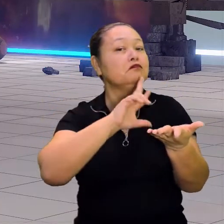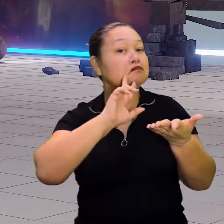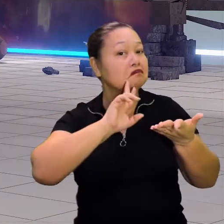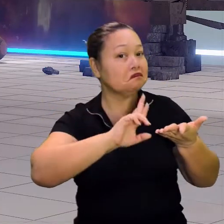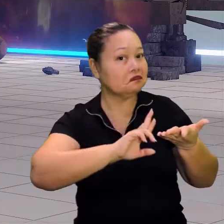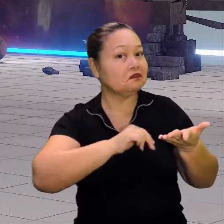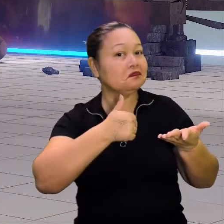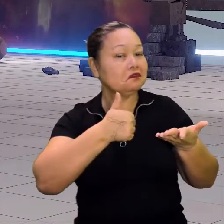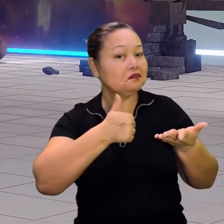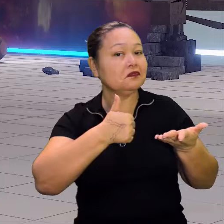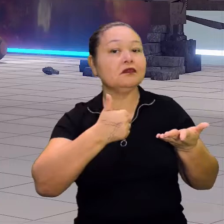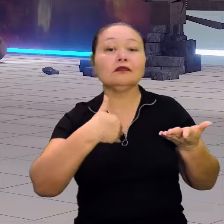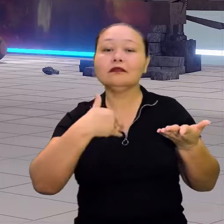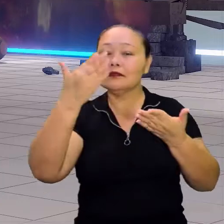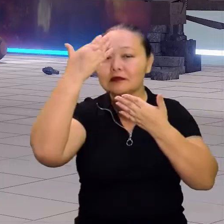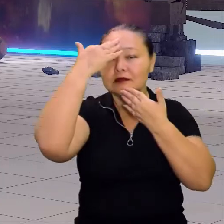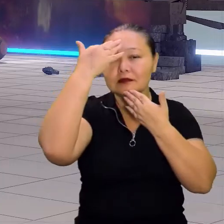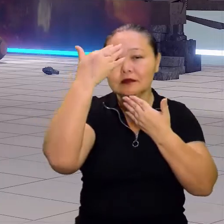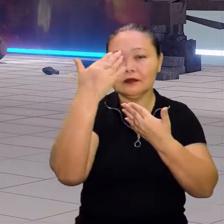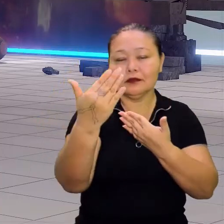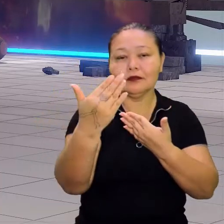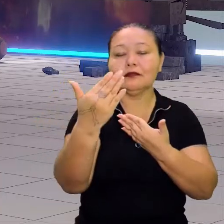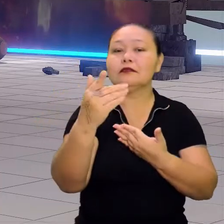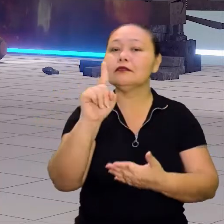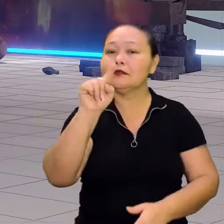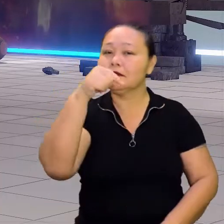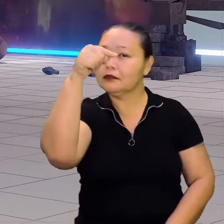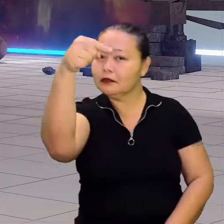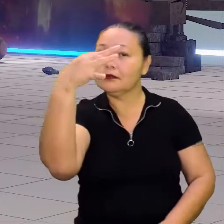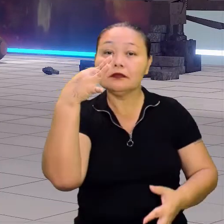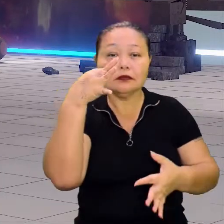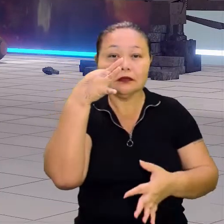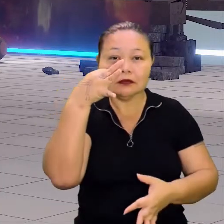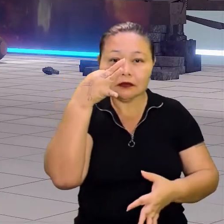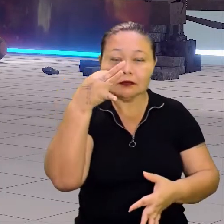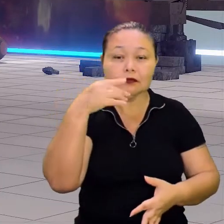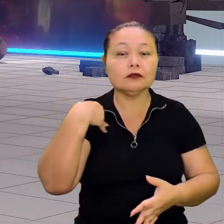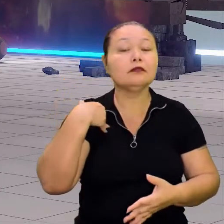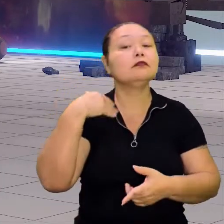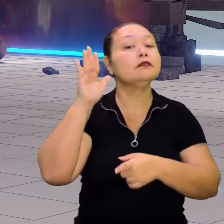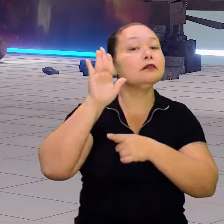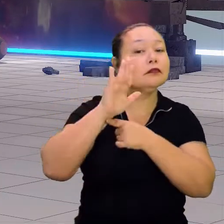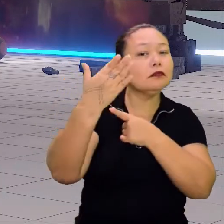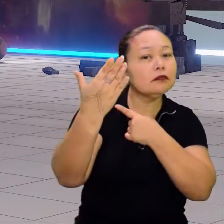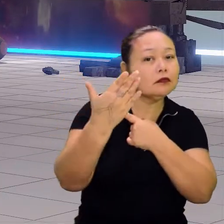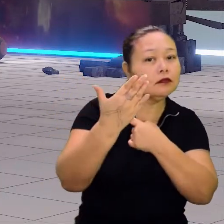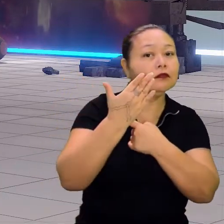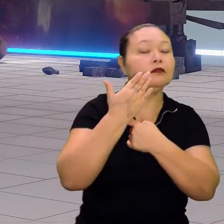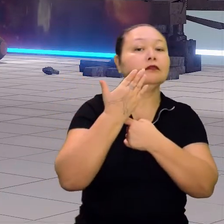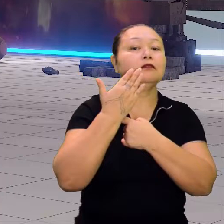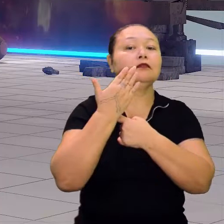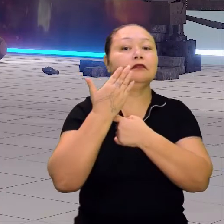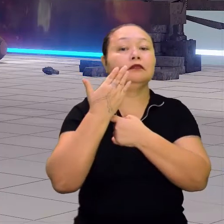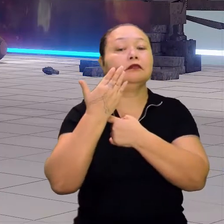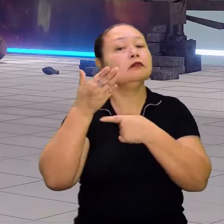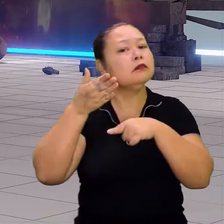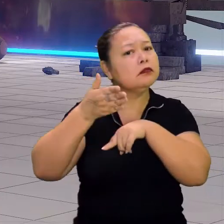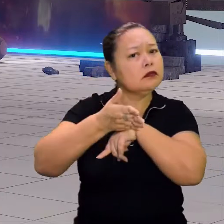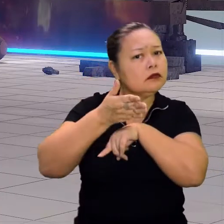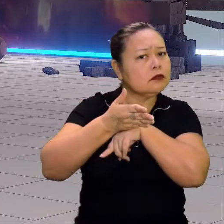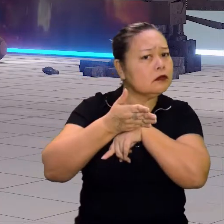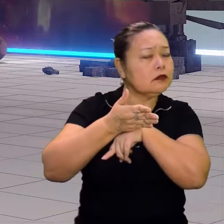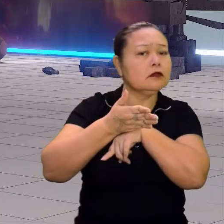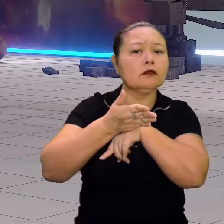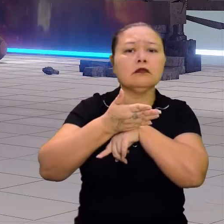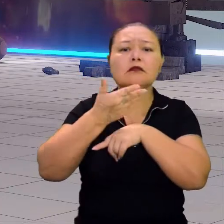resultado. Desde já agradeço ao professor que está aí na ponta, nos auxiliando, nos ajudando, colaborando